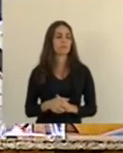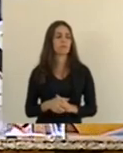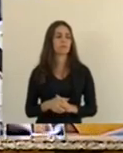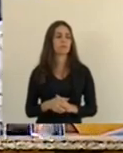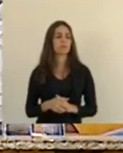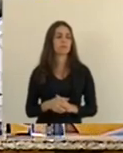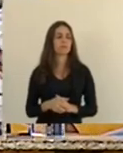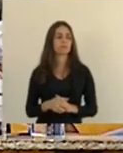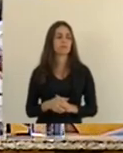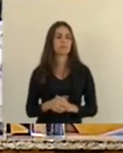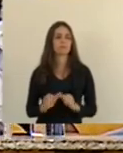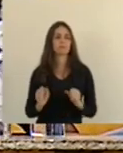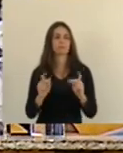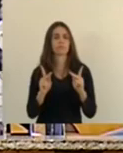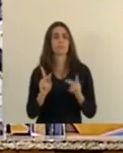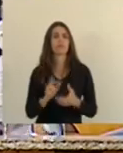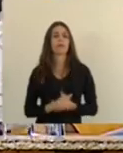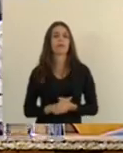ok